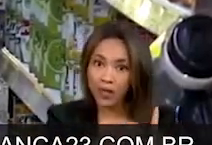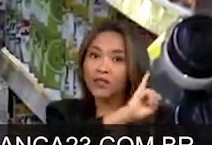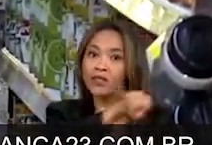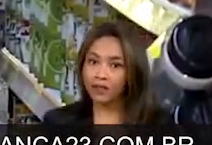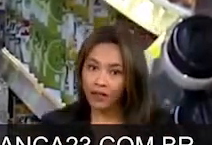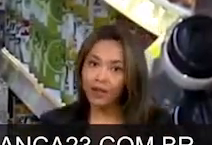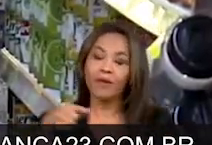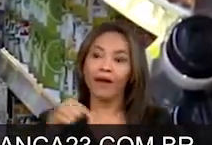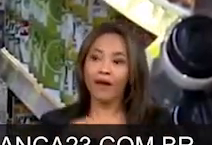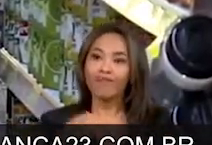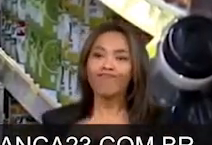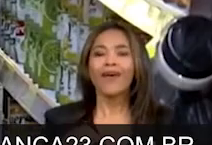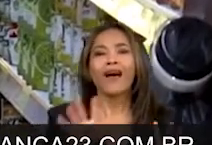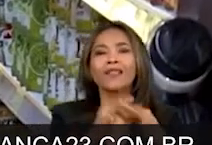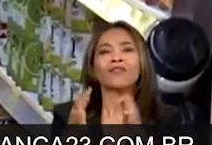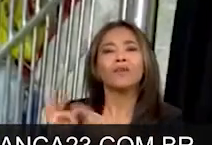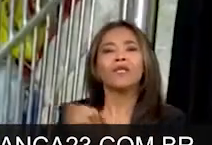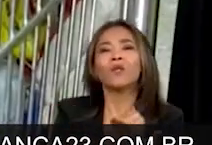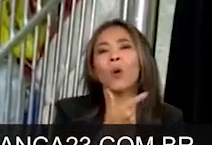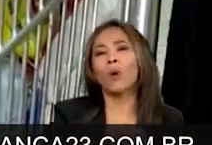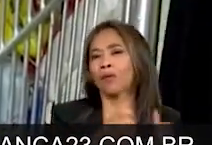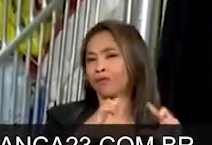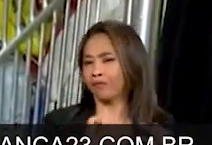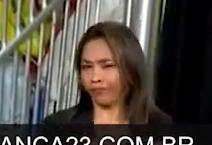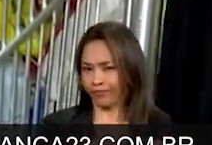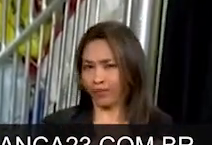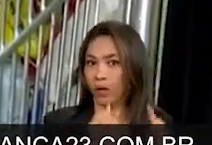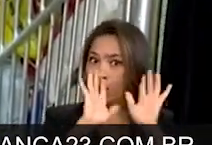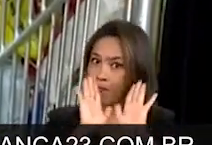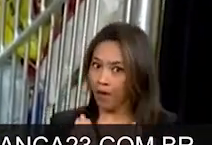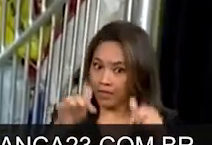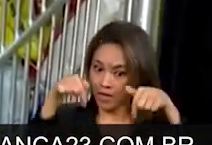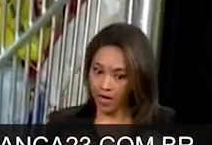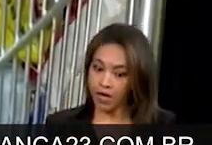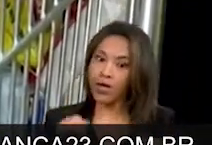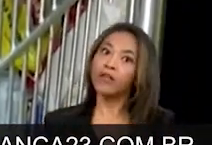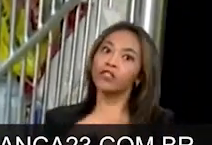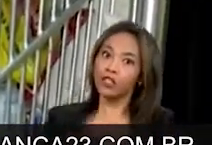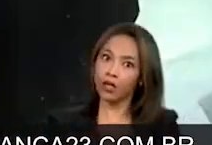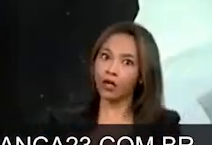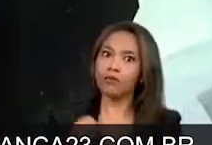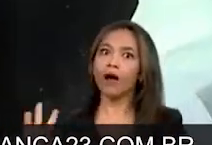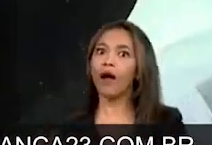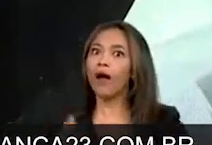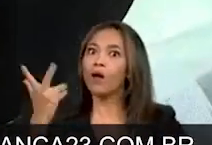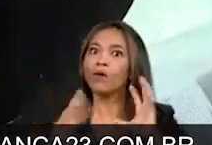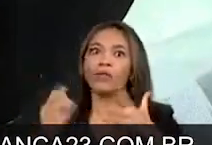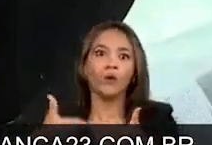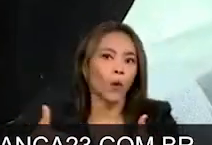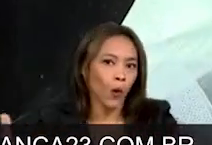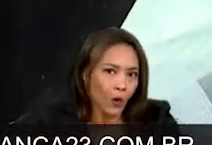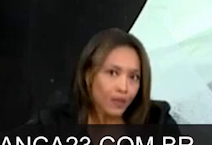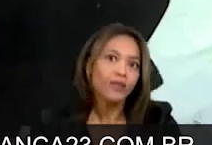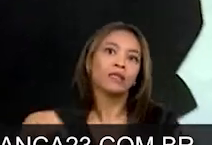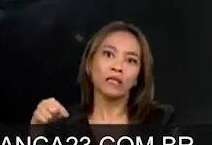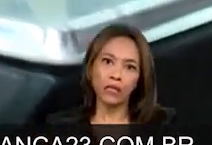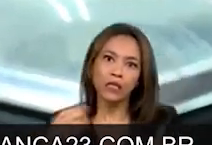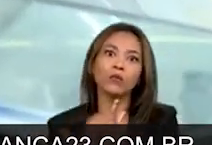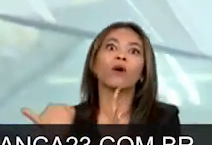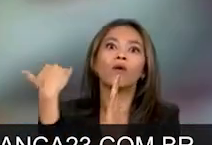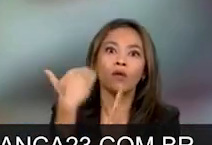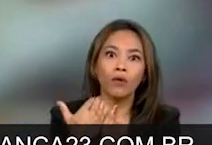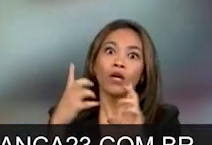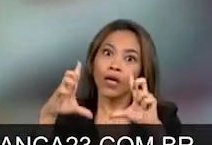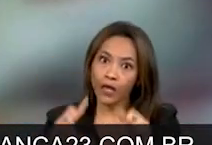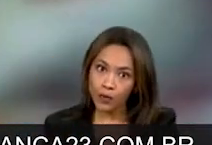mês no qual as famílias consomem menos. Mas este ano ocorreram alguns episódios determinantes na diminuição dos